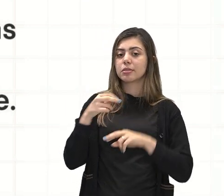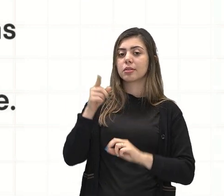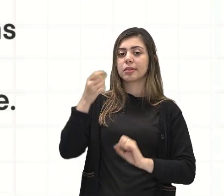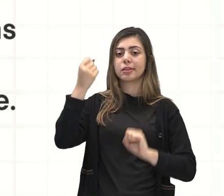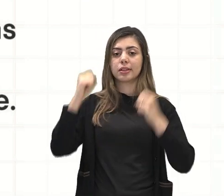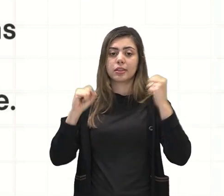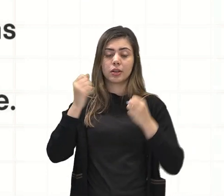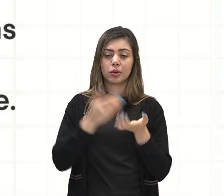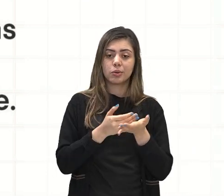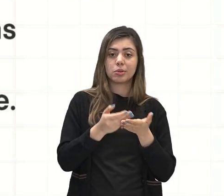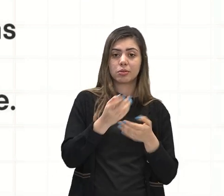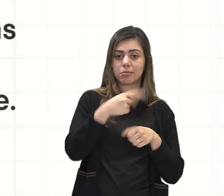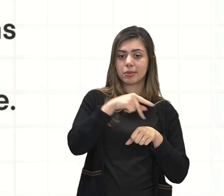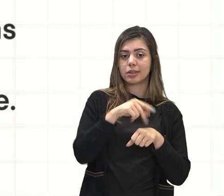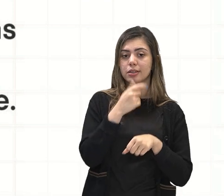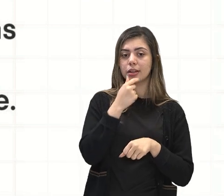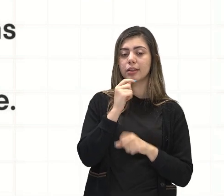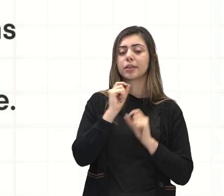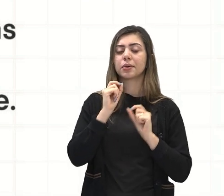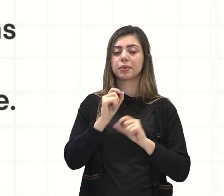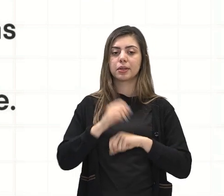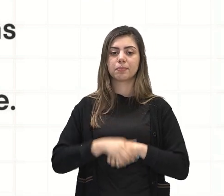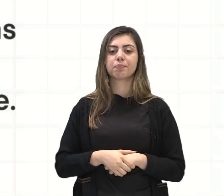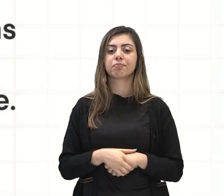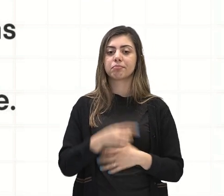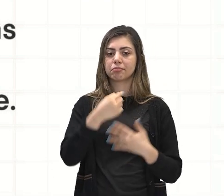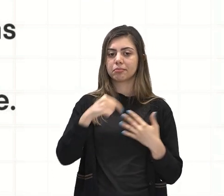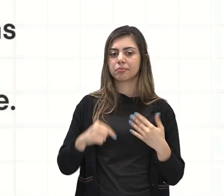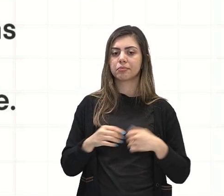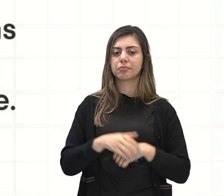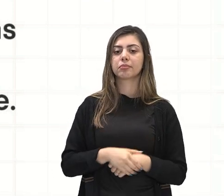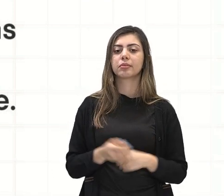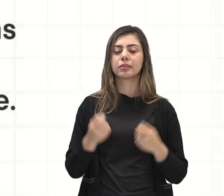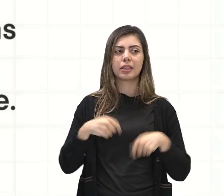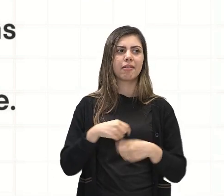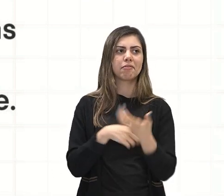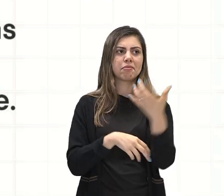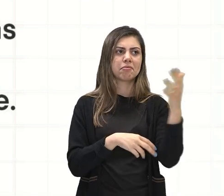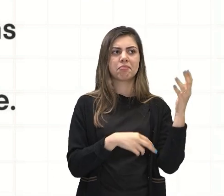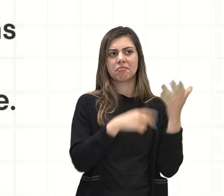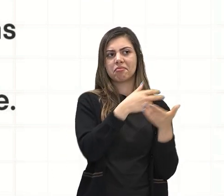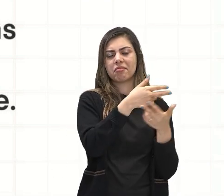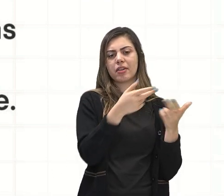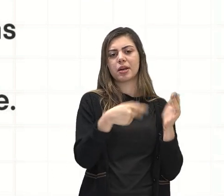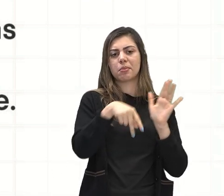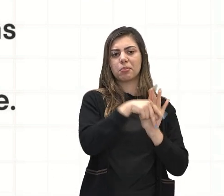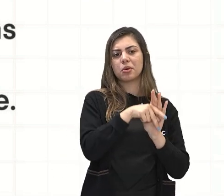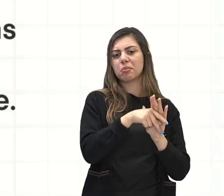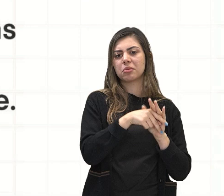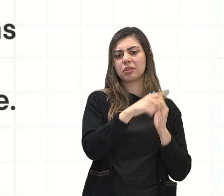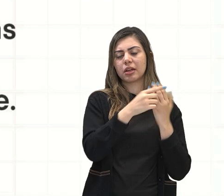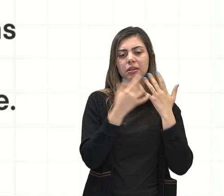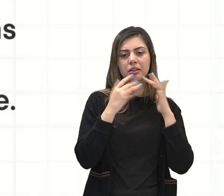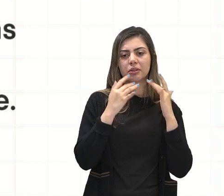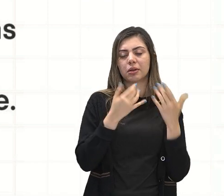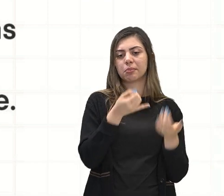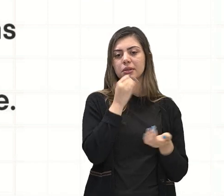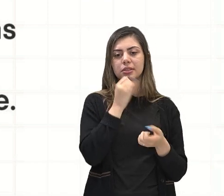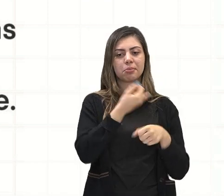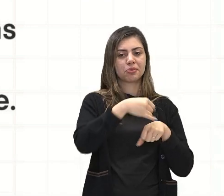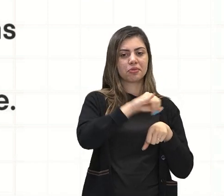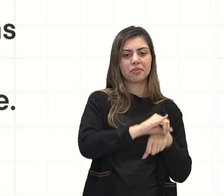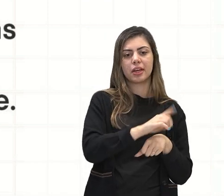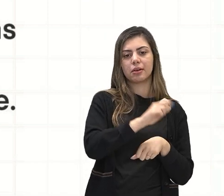fosse iniciada na Inglaterra foram a abundância de recursos naturais, como o ferro e a lã e o carvão, a política